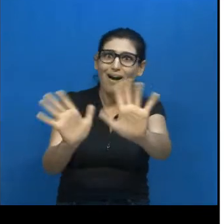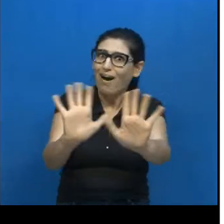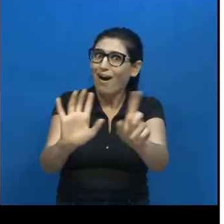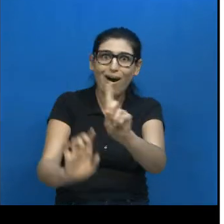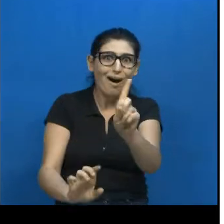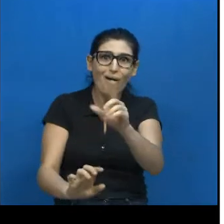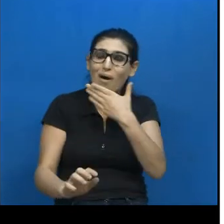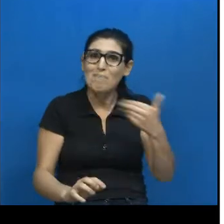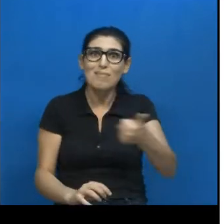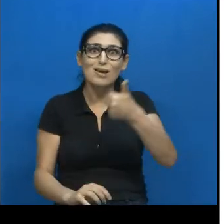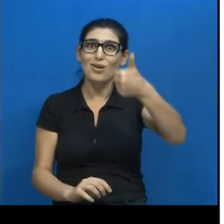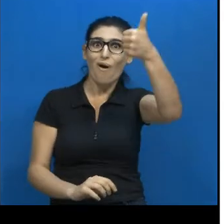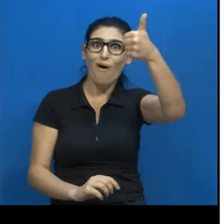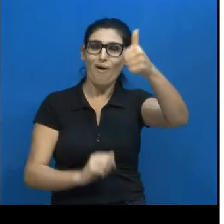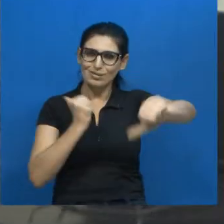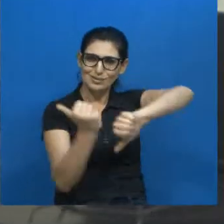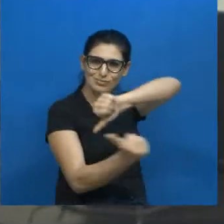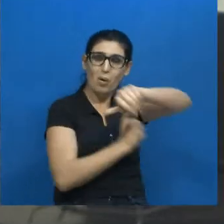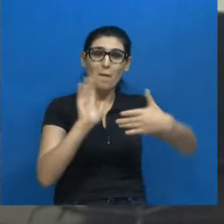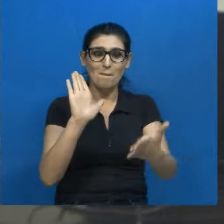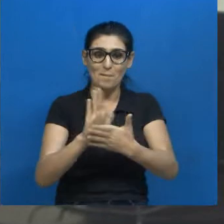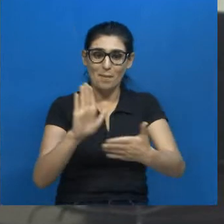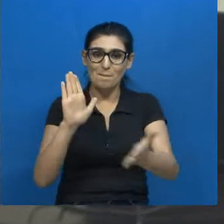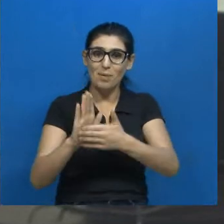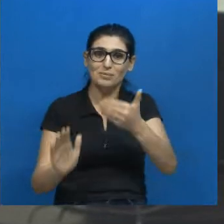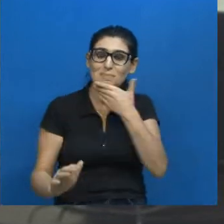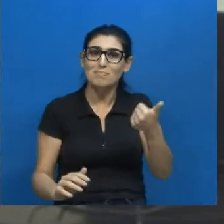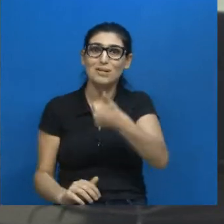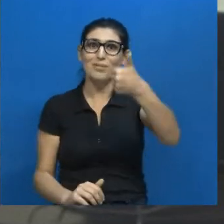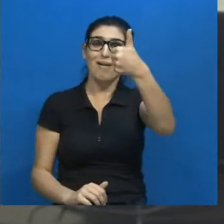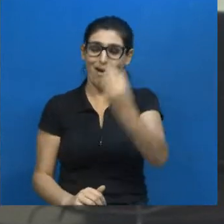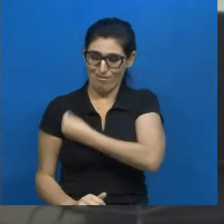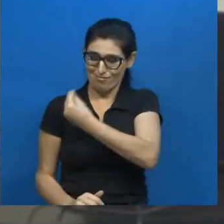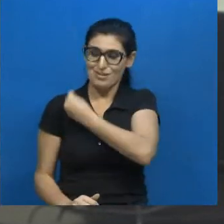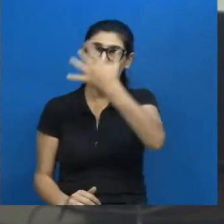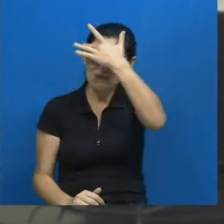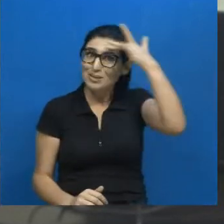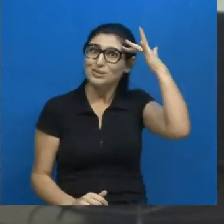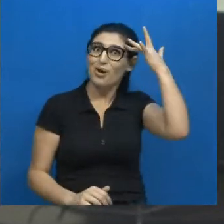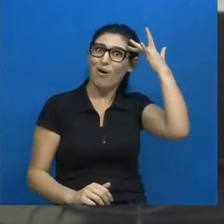algo melhor. Tá? A proposta é ofertar algo melhor para os passageiros.